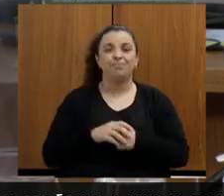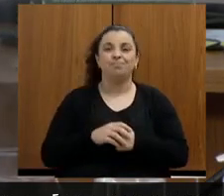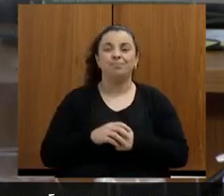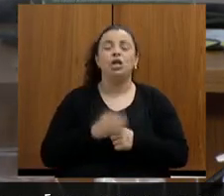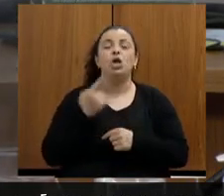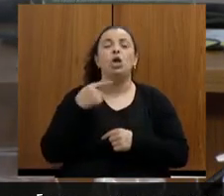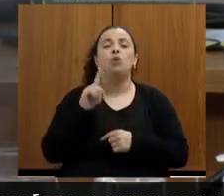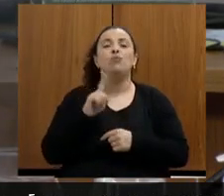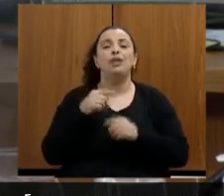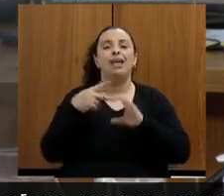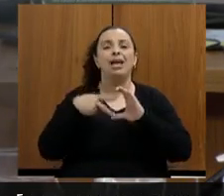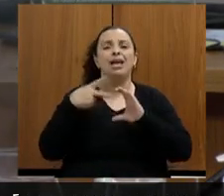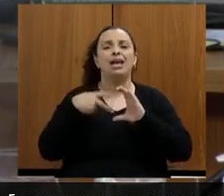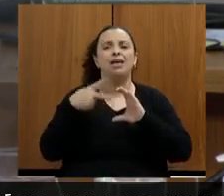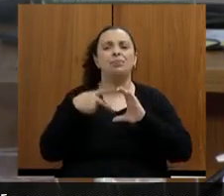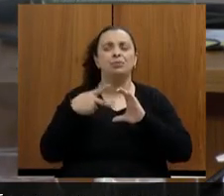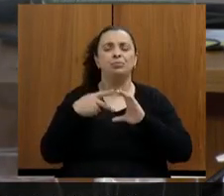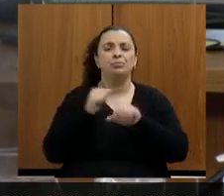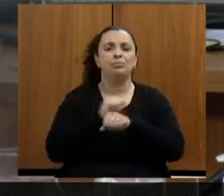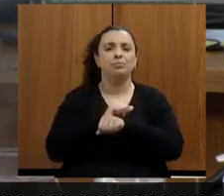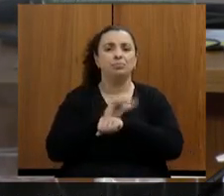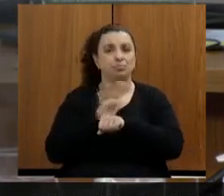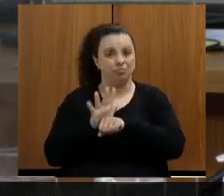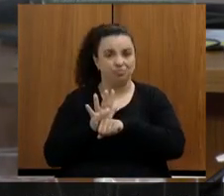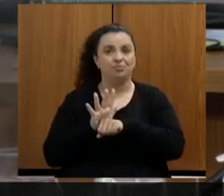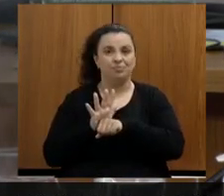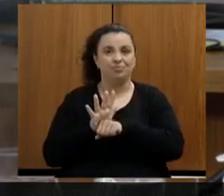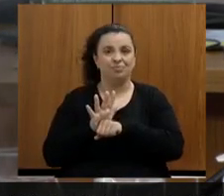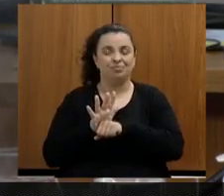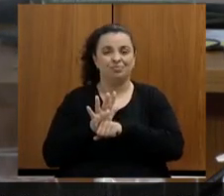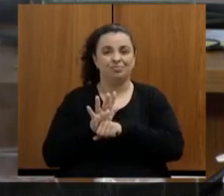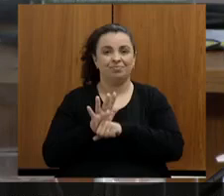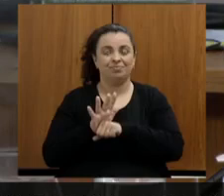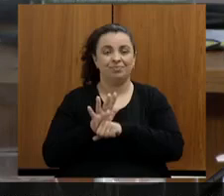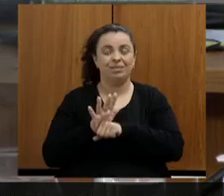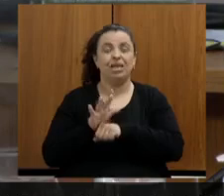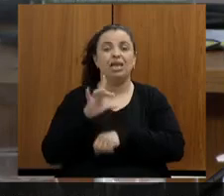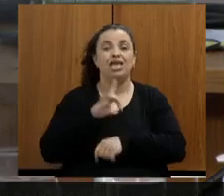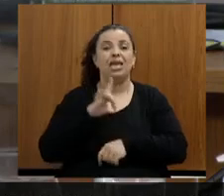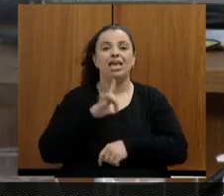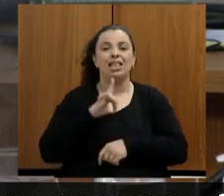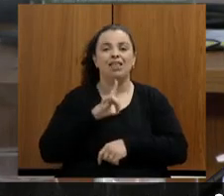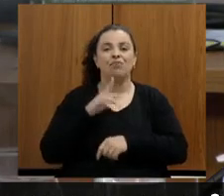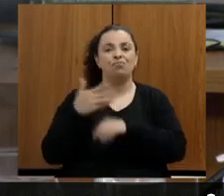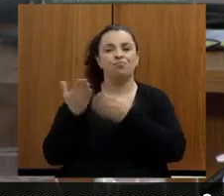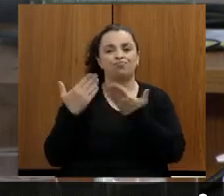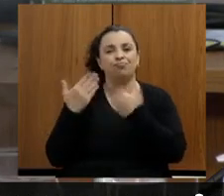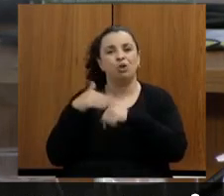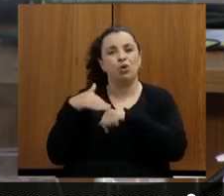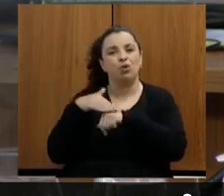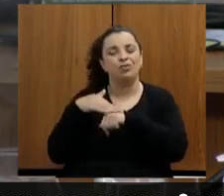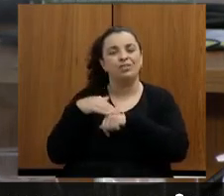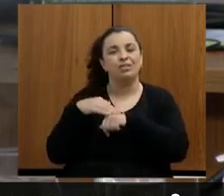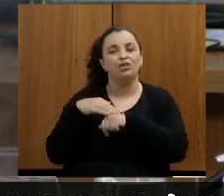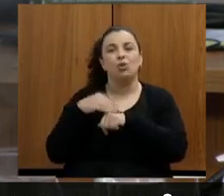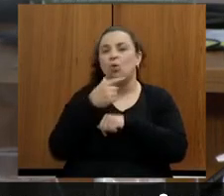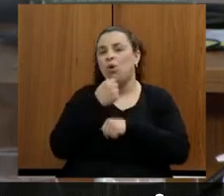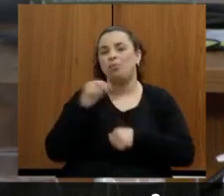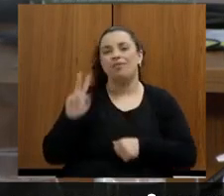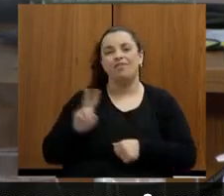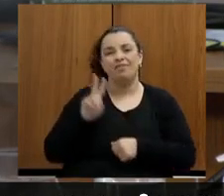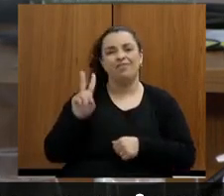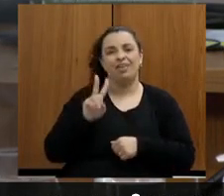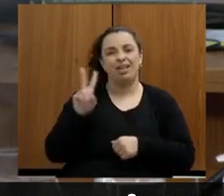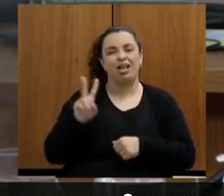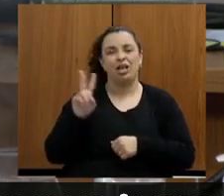na minha cidade da minha Montes Claros e o vereador Marcos né fez a um